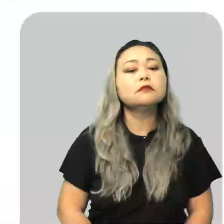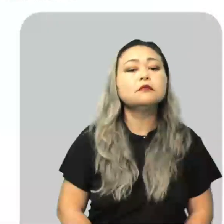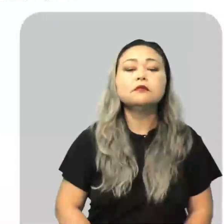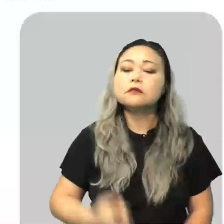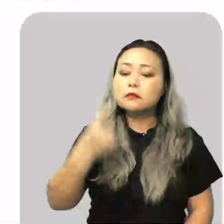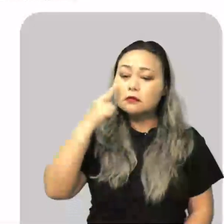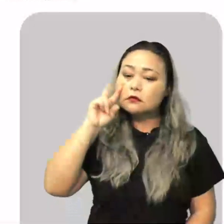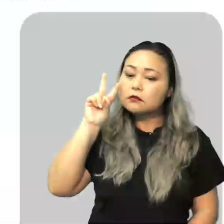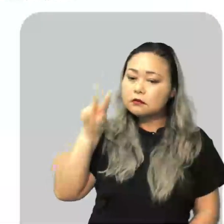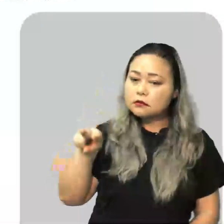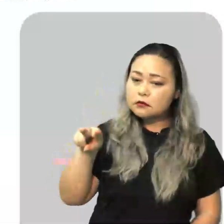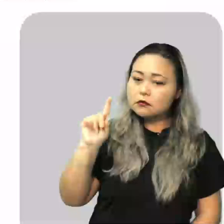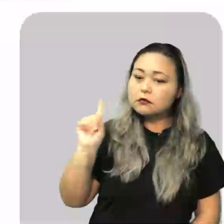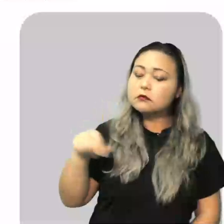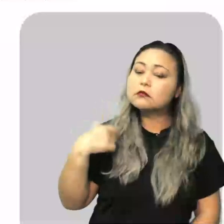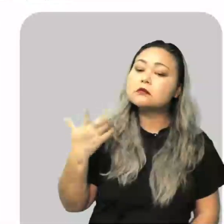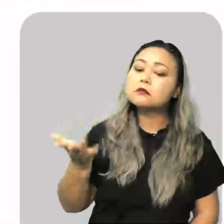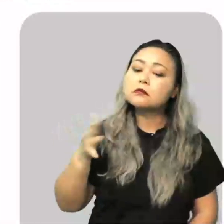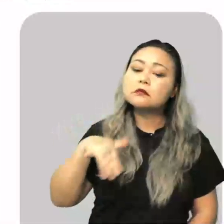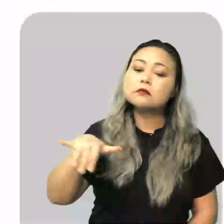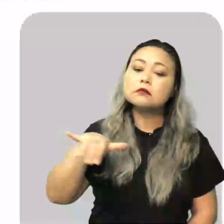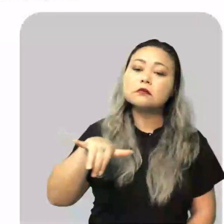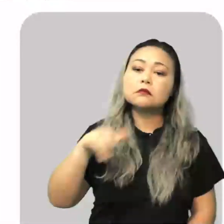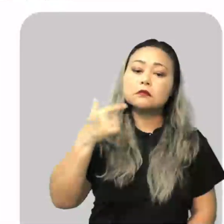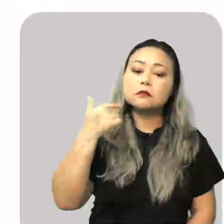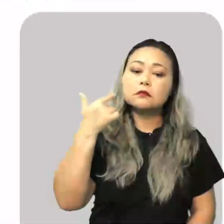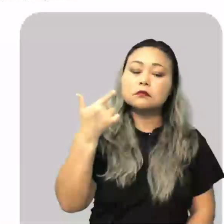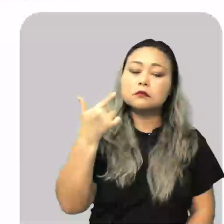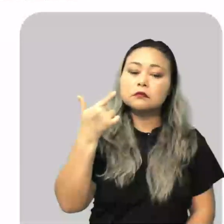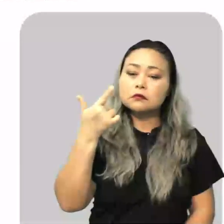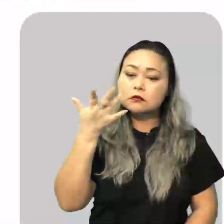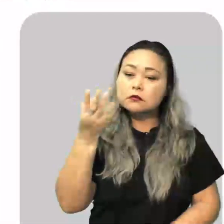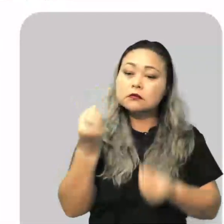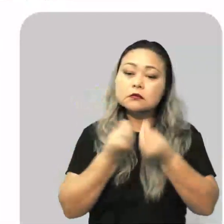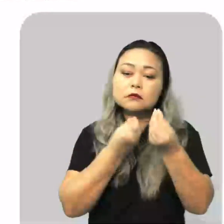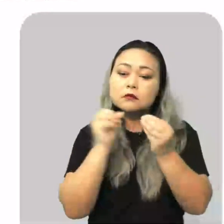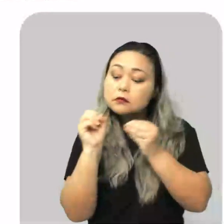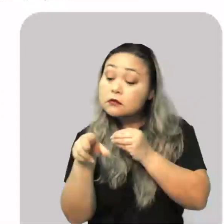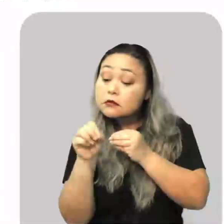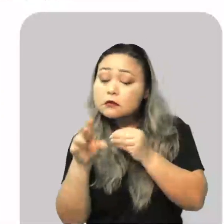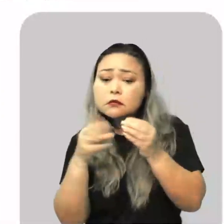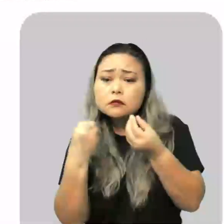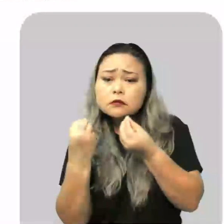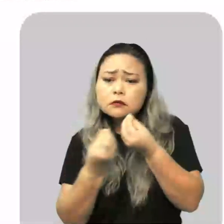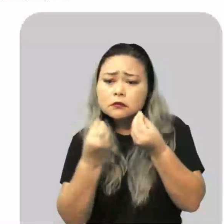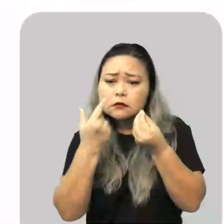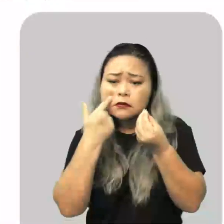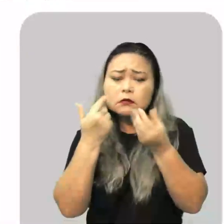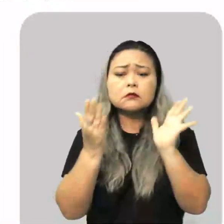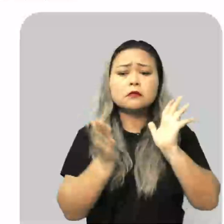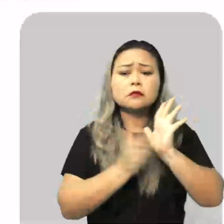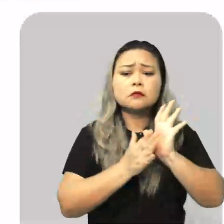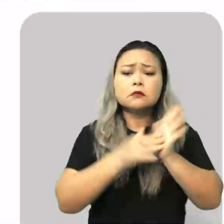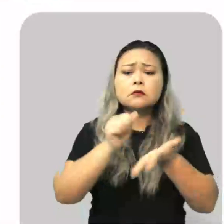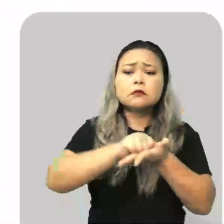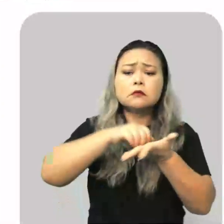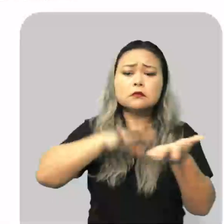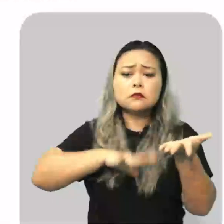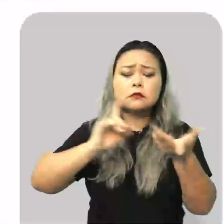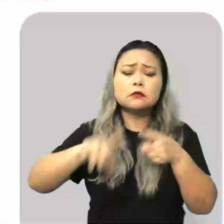quero que vocês observem, tá, galera, o formato desses vírus, porque na nossa proposta de